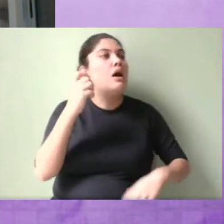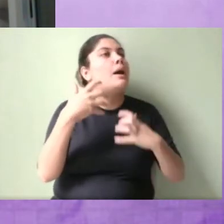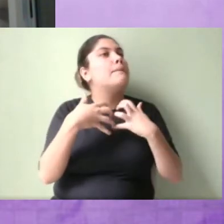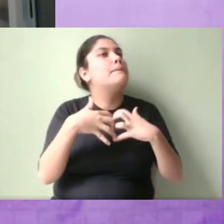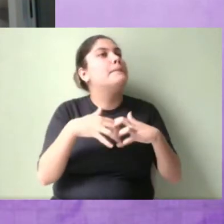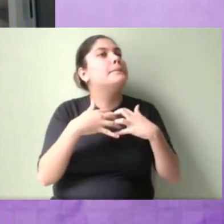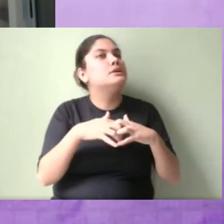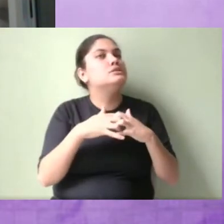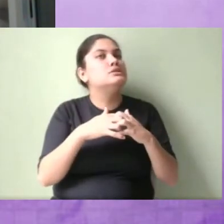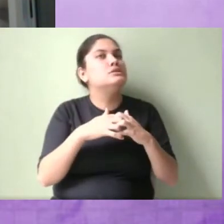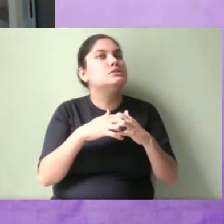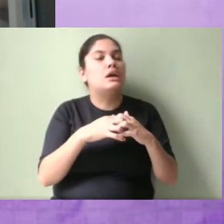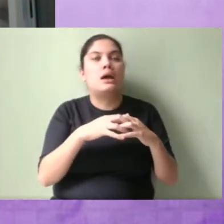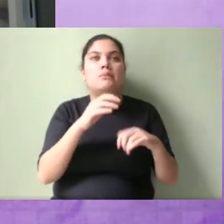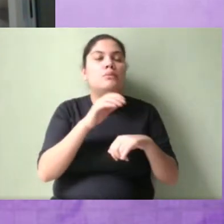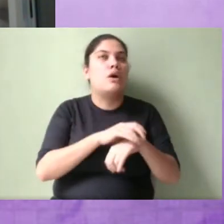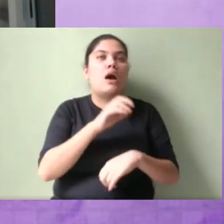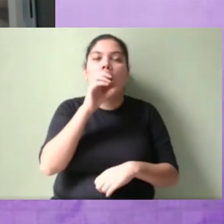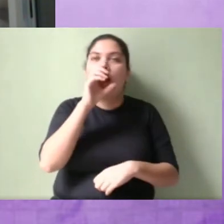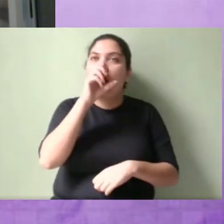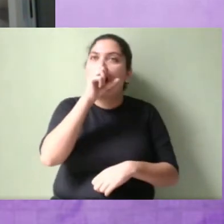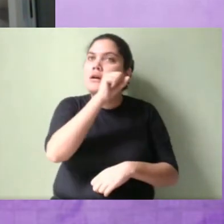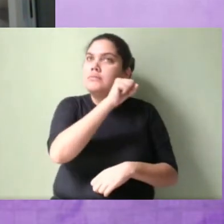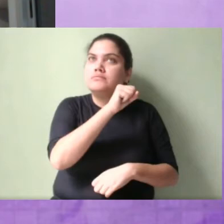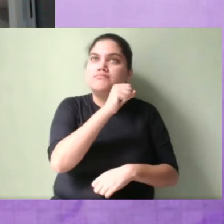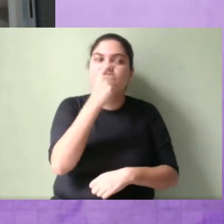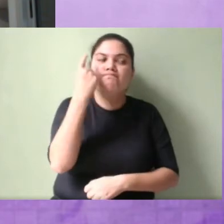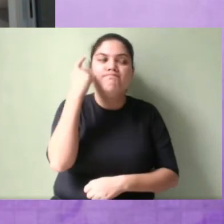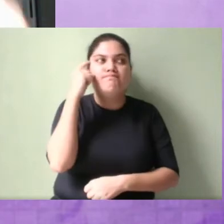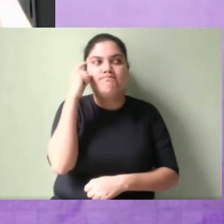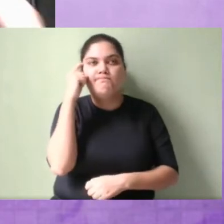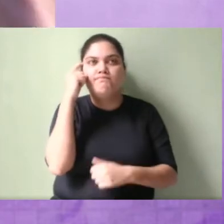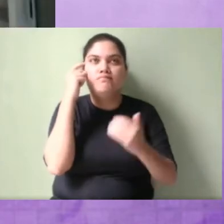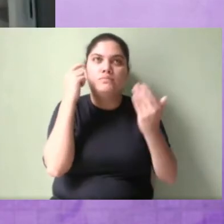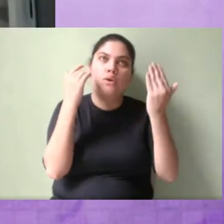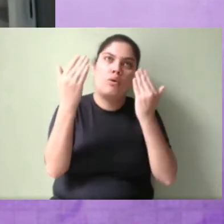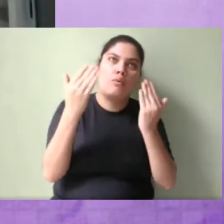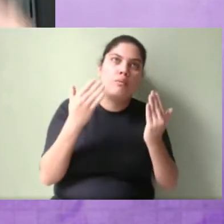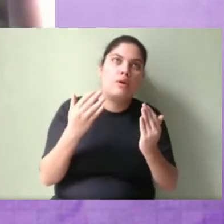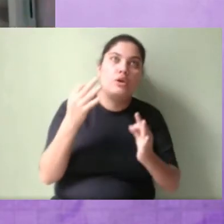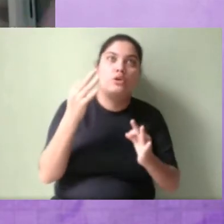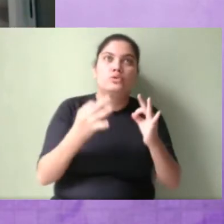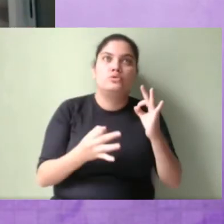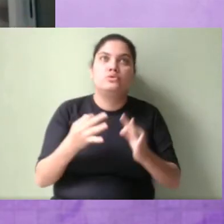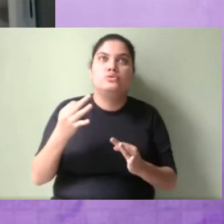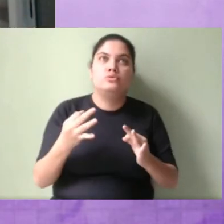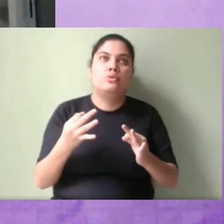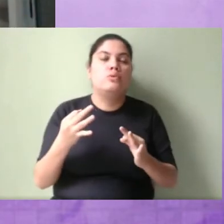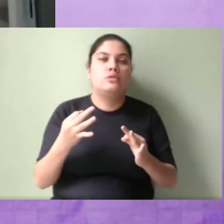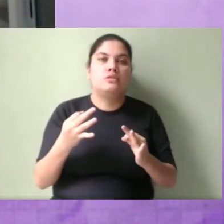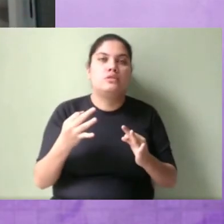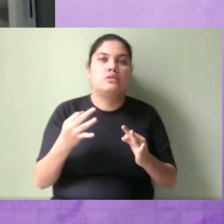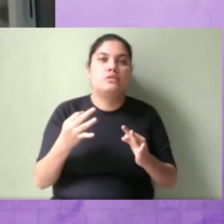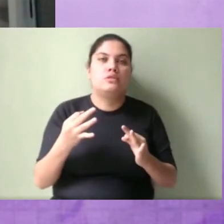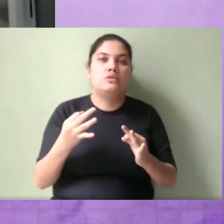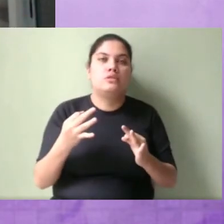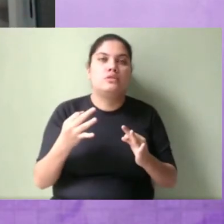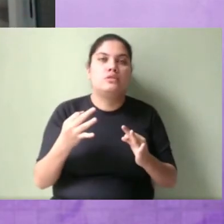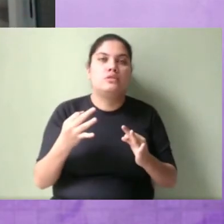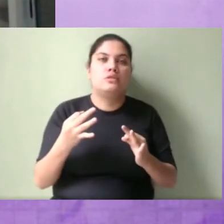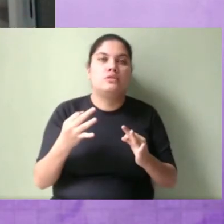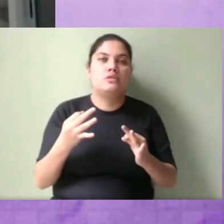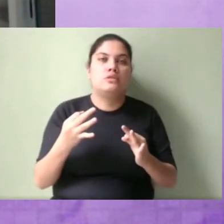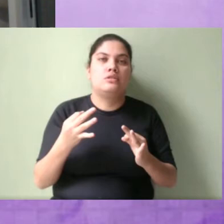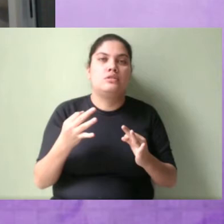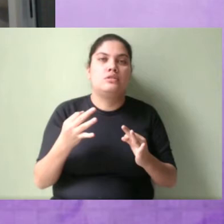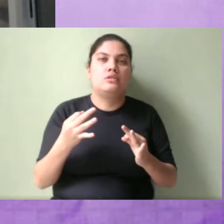corpo docente, porque a gente precisa fortalecer, porque eles que vão... Acho que é uma cascatinha, né, ou uma pirâmide, que, assim como você falou que o exemplo